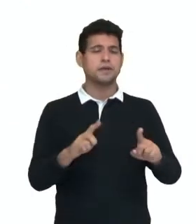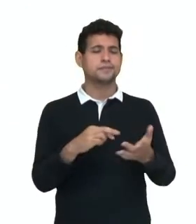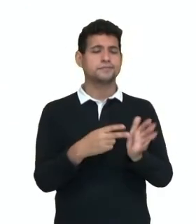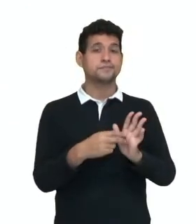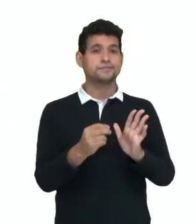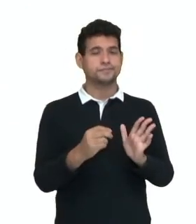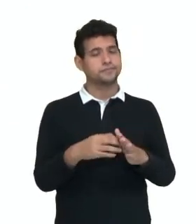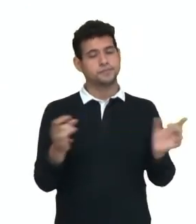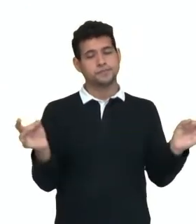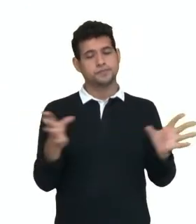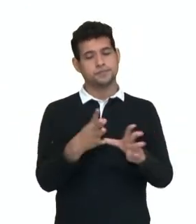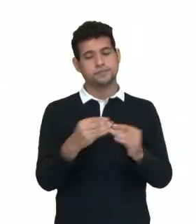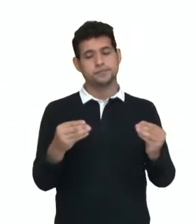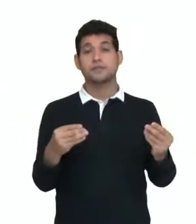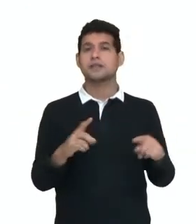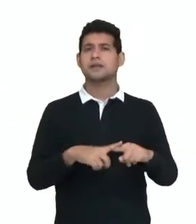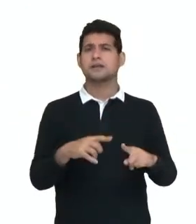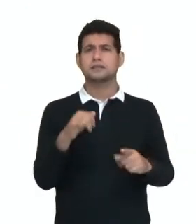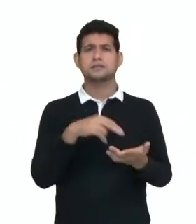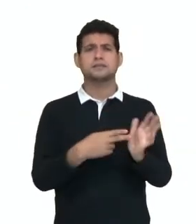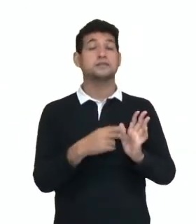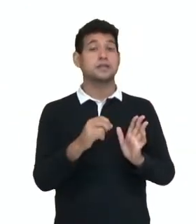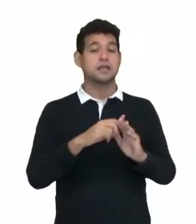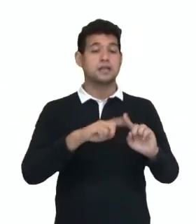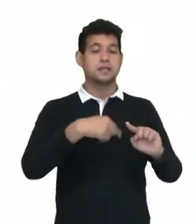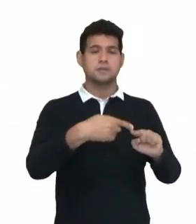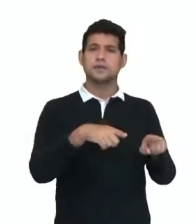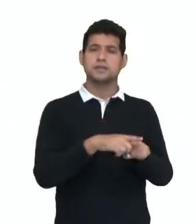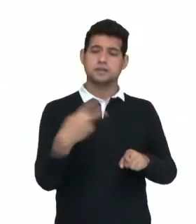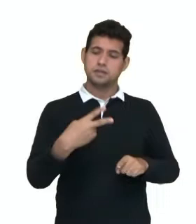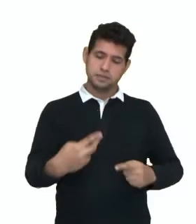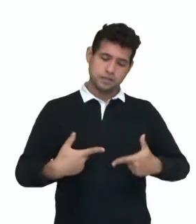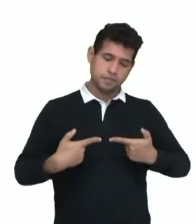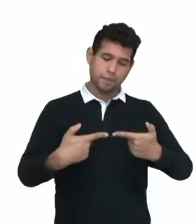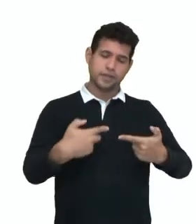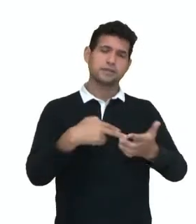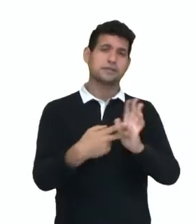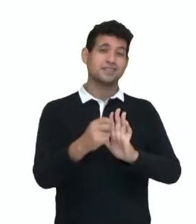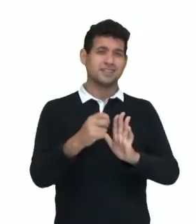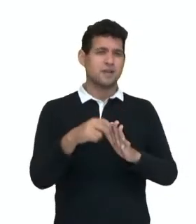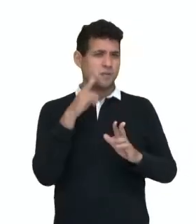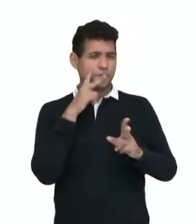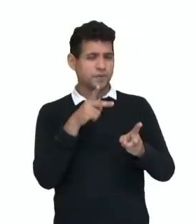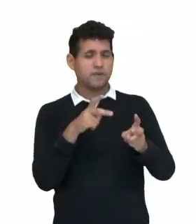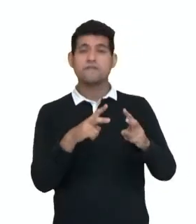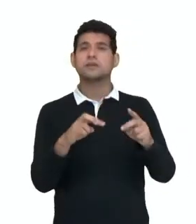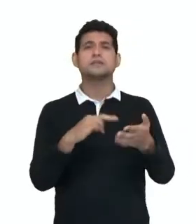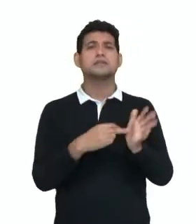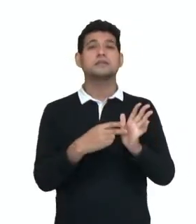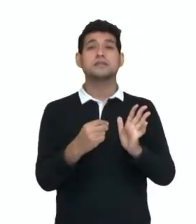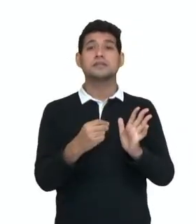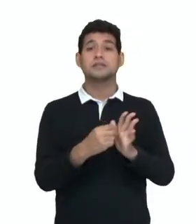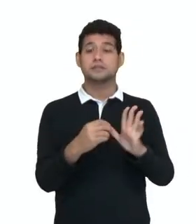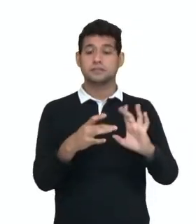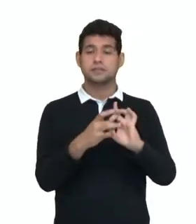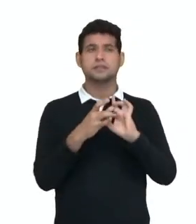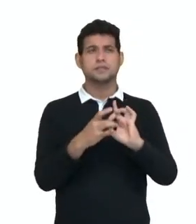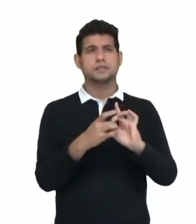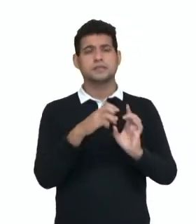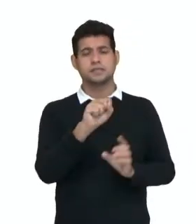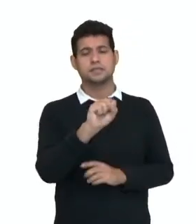deixa de existir. Mas, mesmo depois da Segunda Guerra Mundial, havia uma questão muito latente, que era a questão do